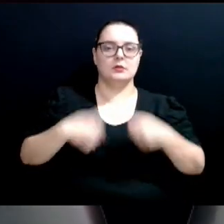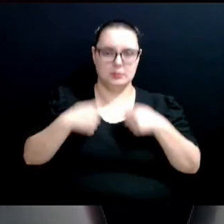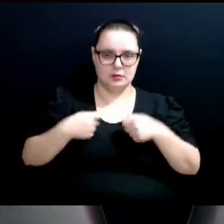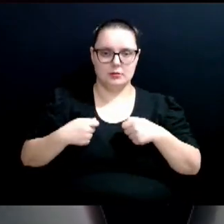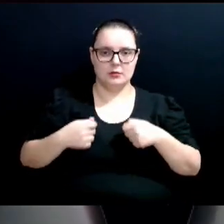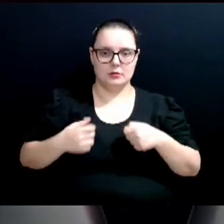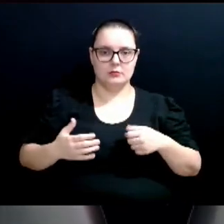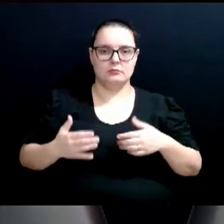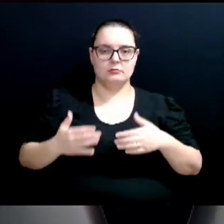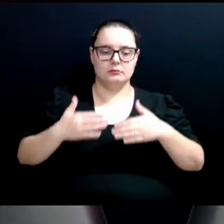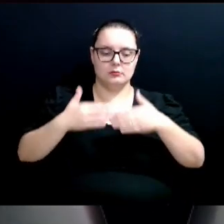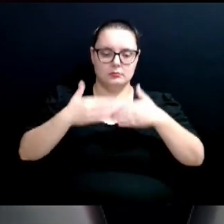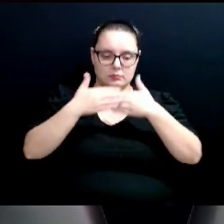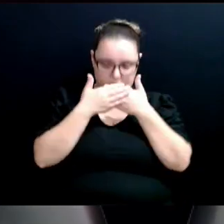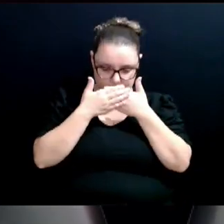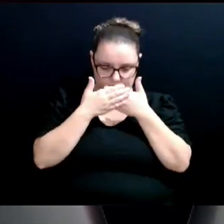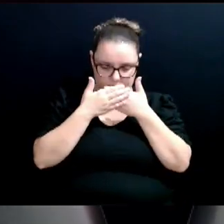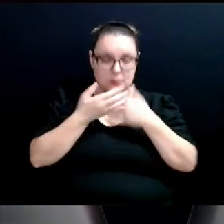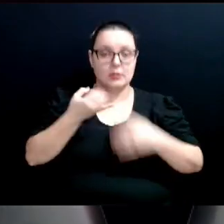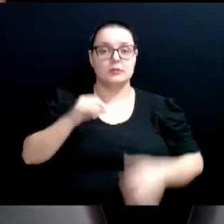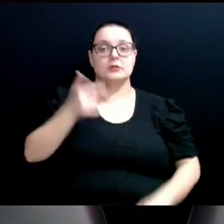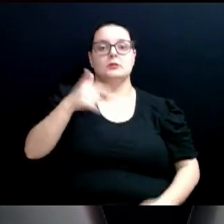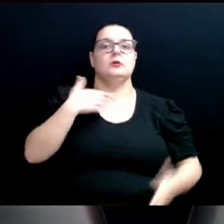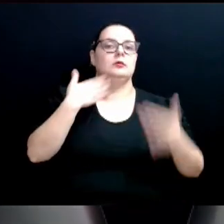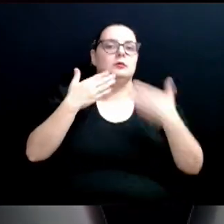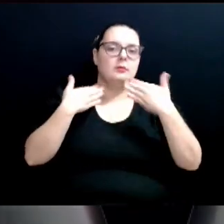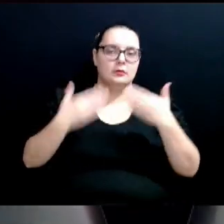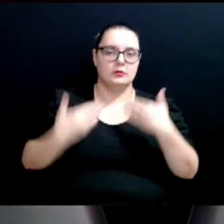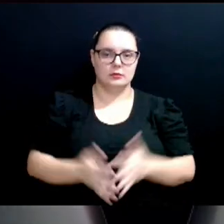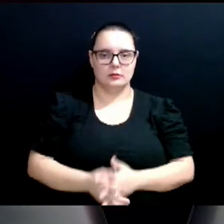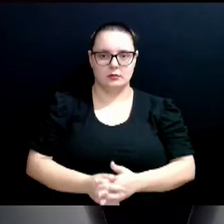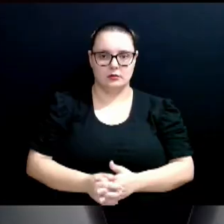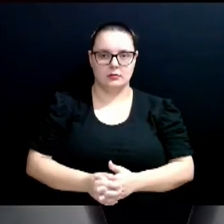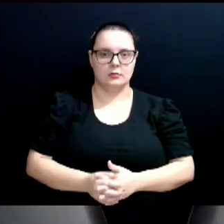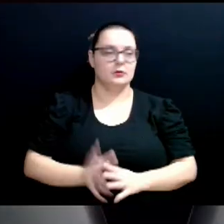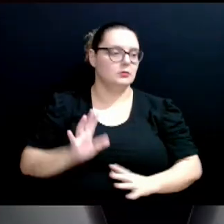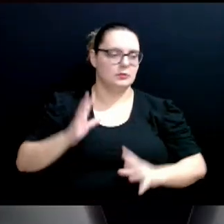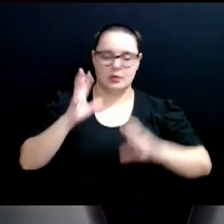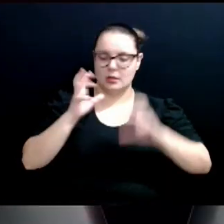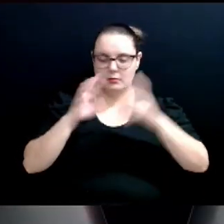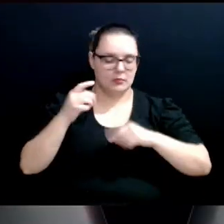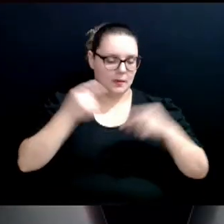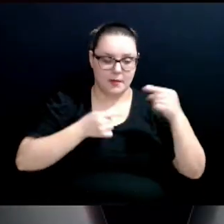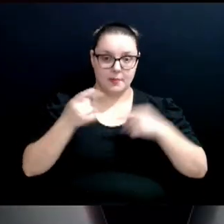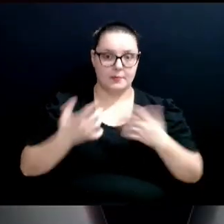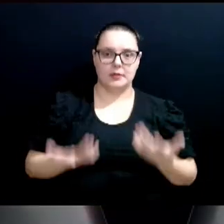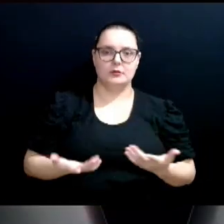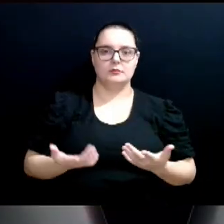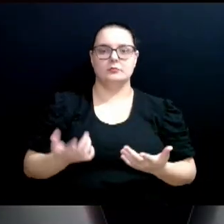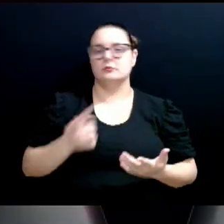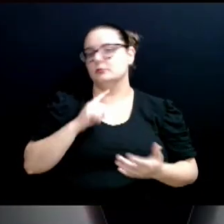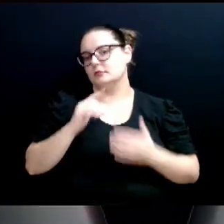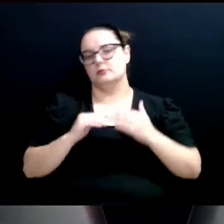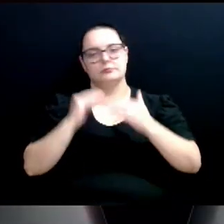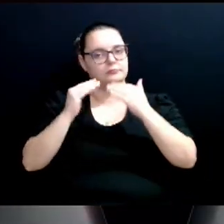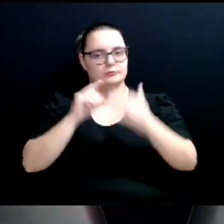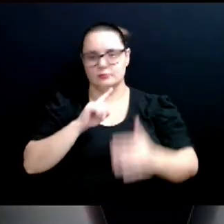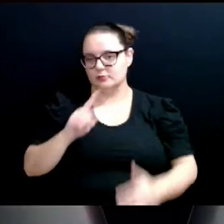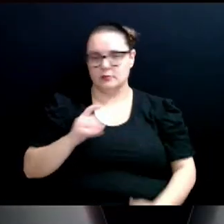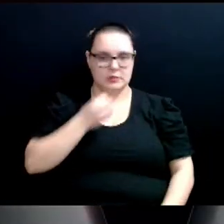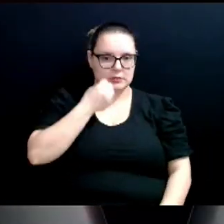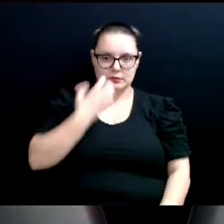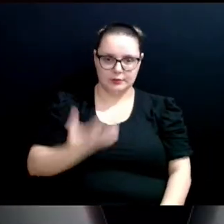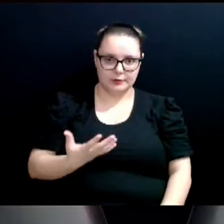porque se você continuar aquele diálogo, que já se tornou uma briga, uma discussão, não vai prosperar, não vai ser frutífero. Então, quando